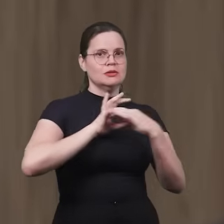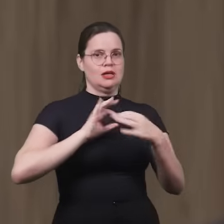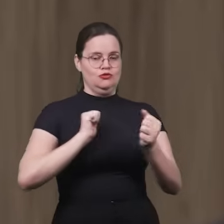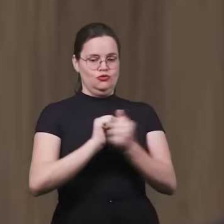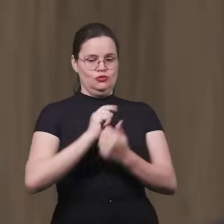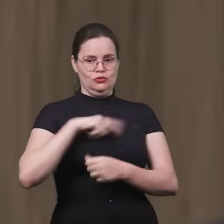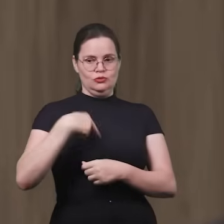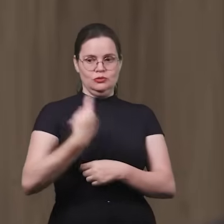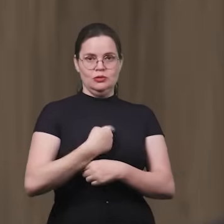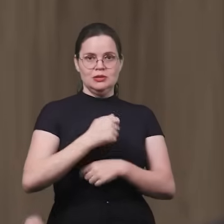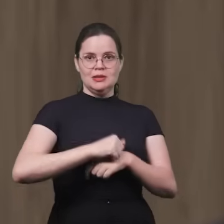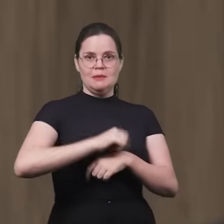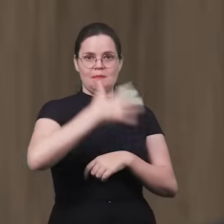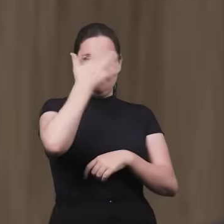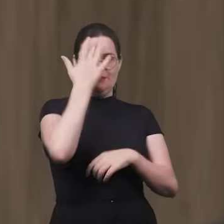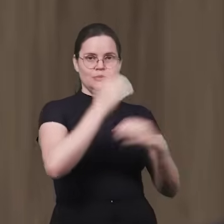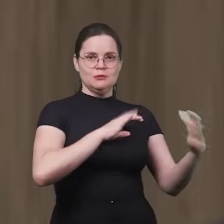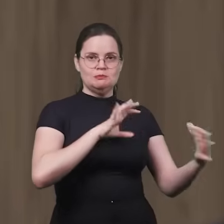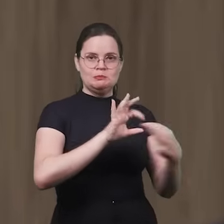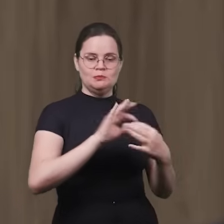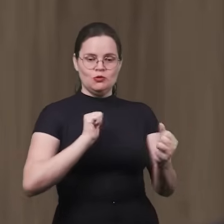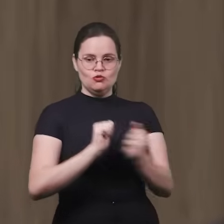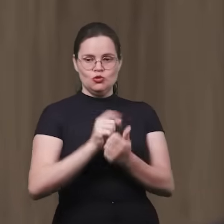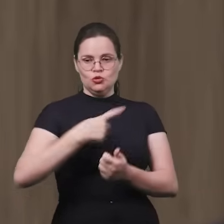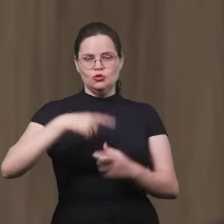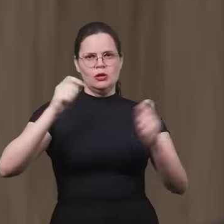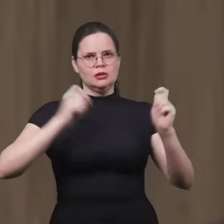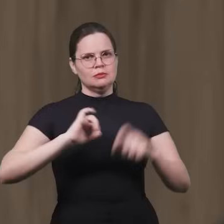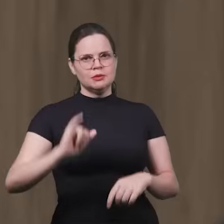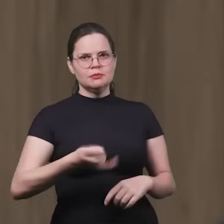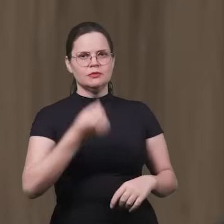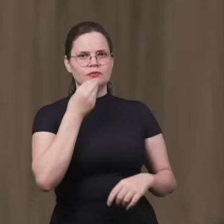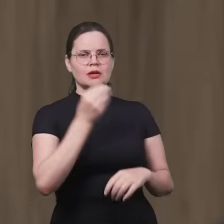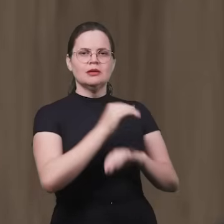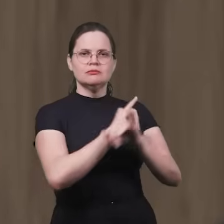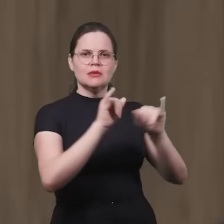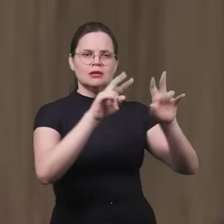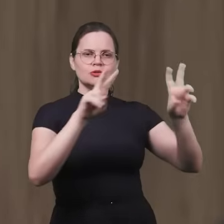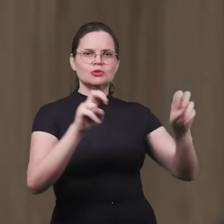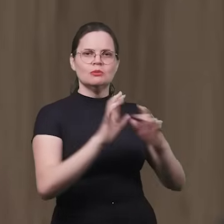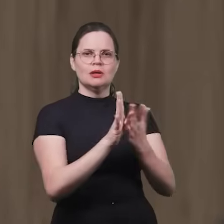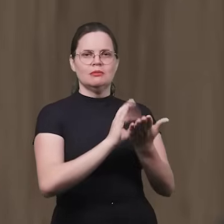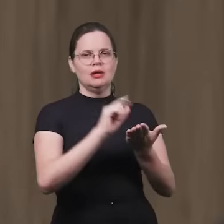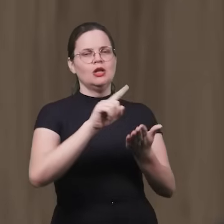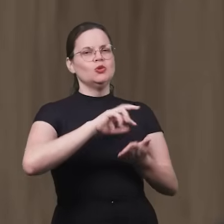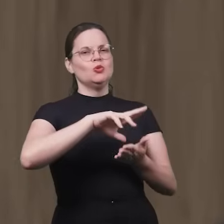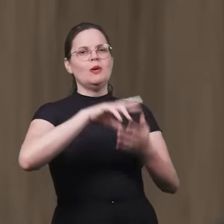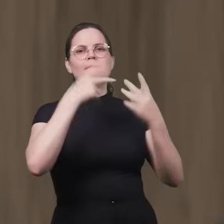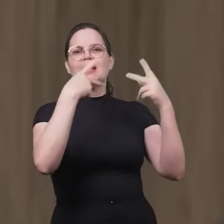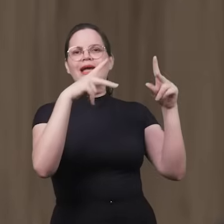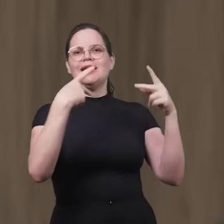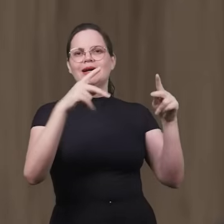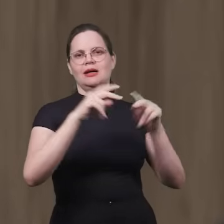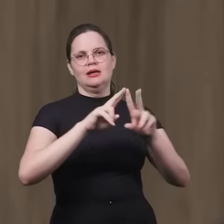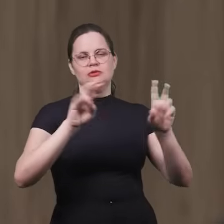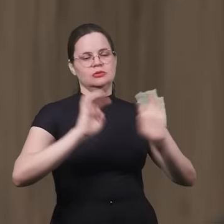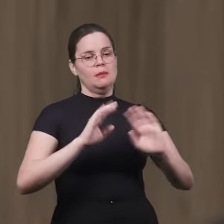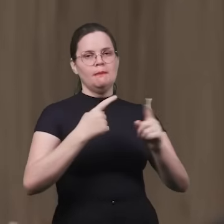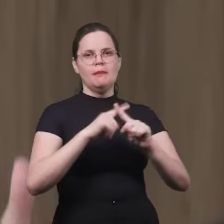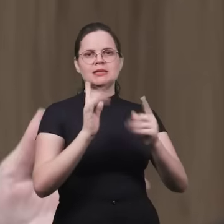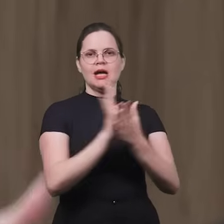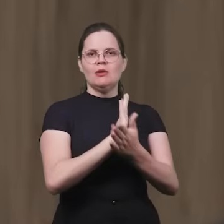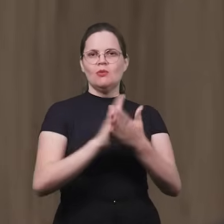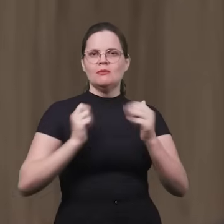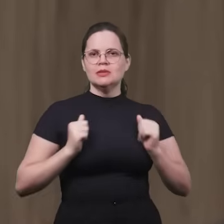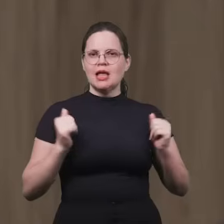testemunho. E quanto mais as pessoas se aproximam, mais liberdade a gente tem de falar sobre a palavra. Não é chegar e sair falando,